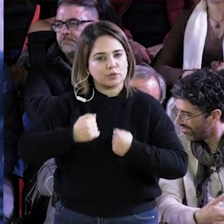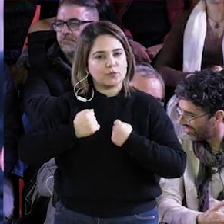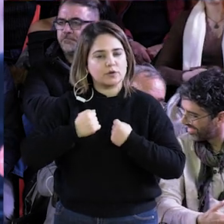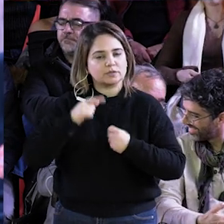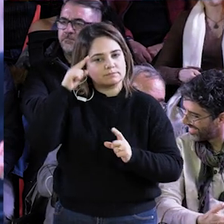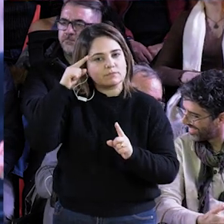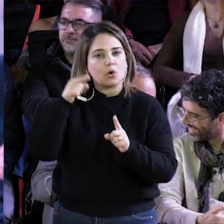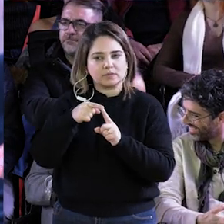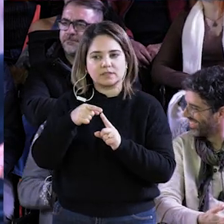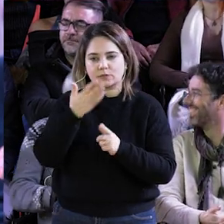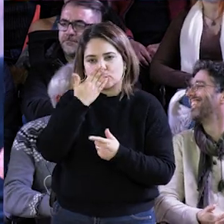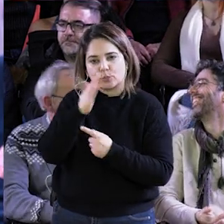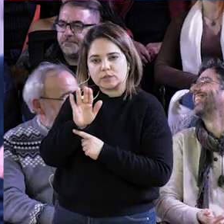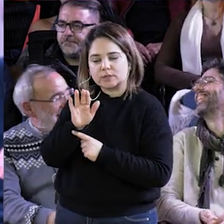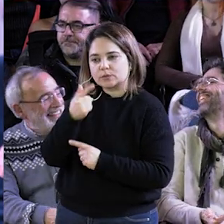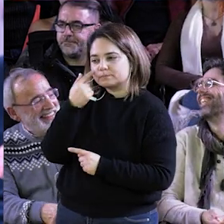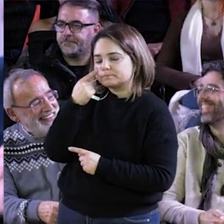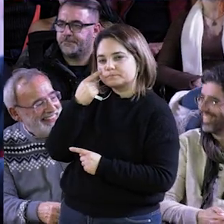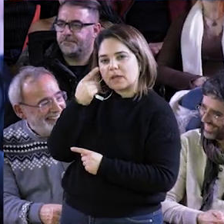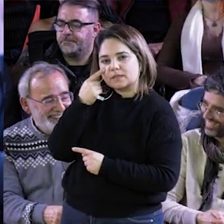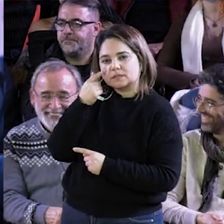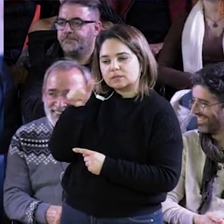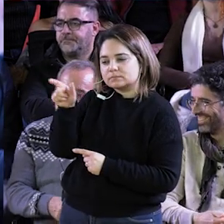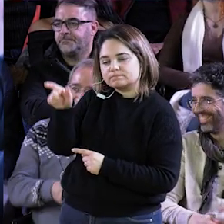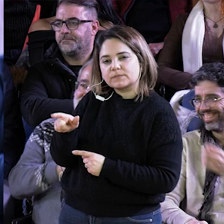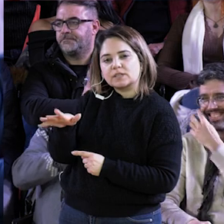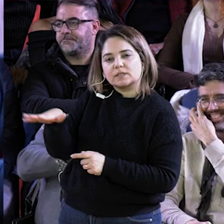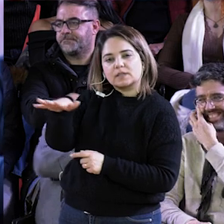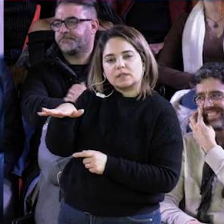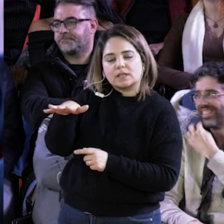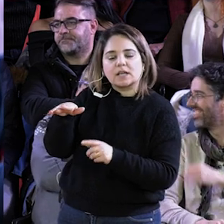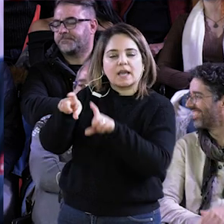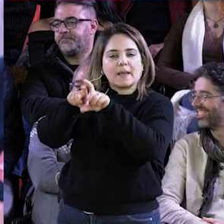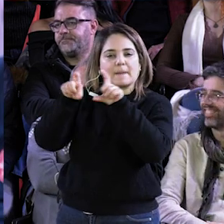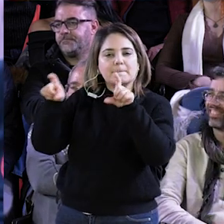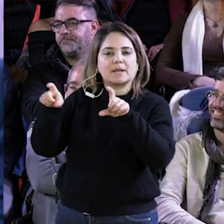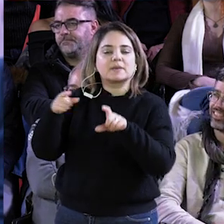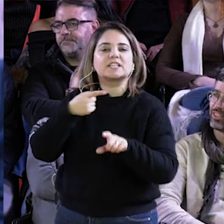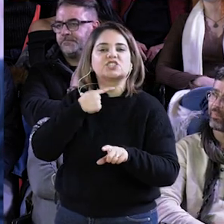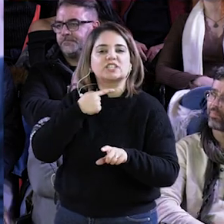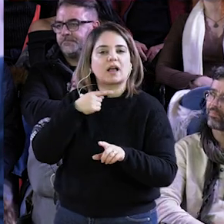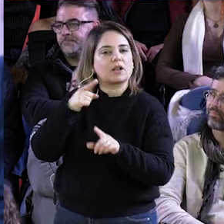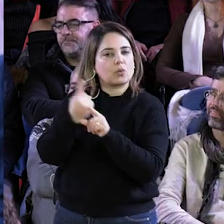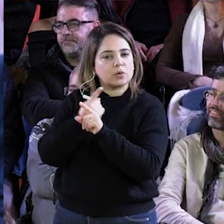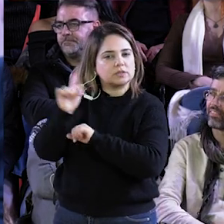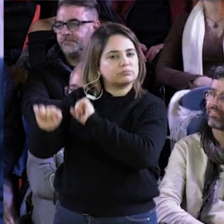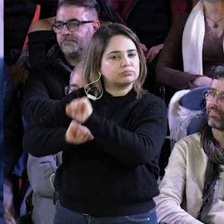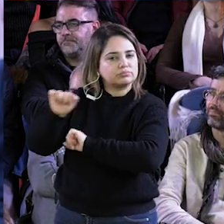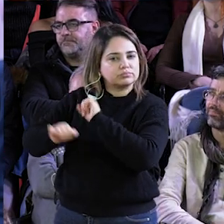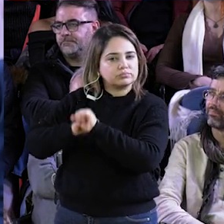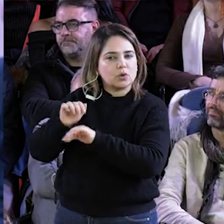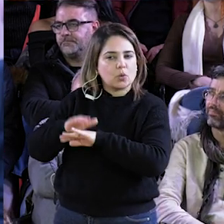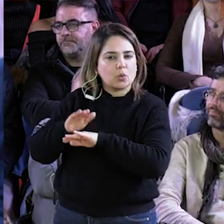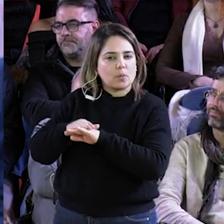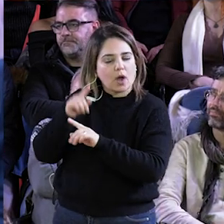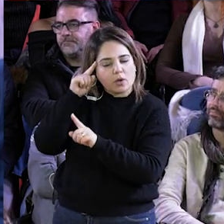Usámos a nossa força para que se olhasse, por exemplo, para o escandaloso esquema das multinacionais das plataformas digitais e do seu modelo de negócio